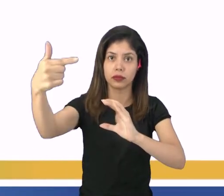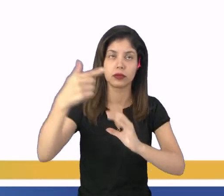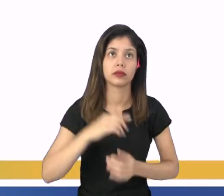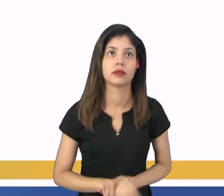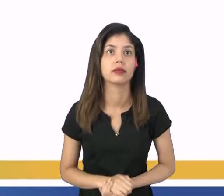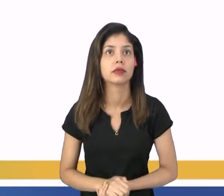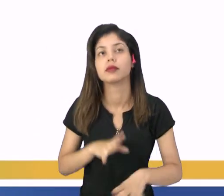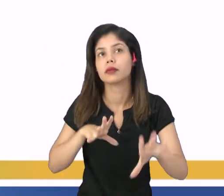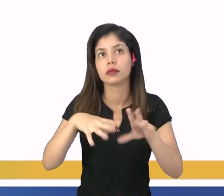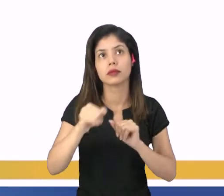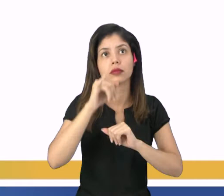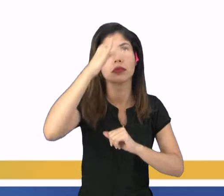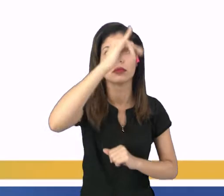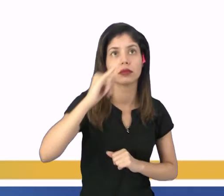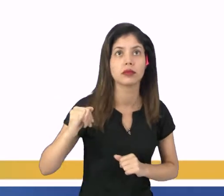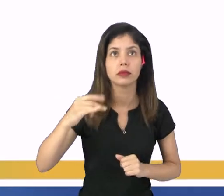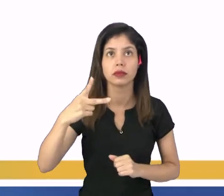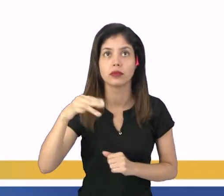A formação do Império,